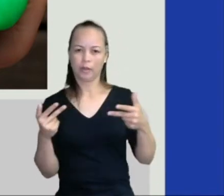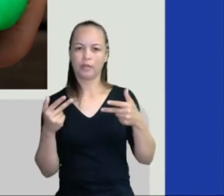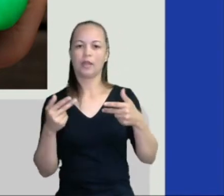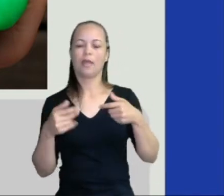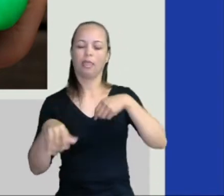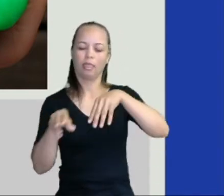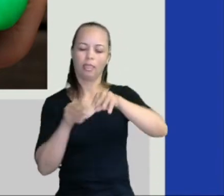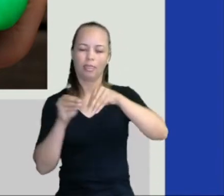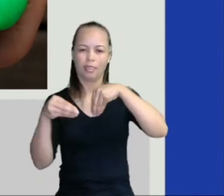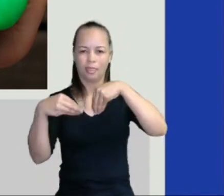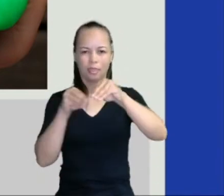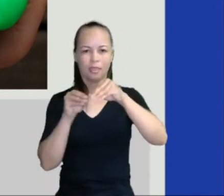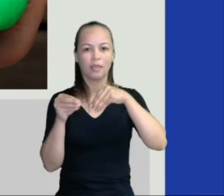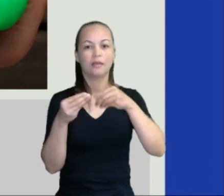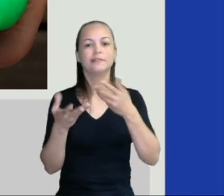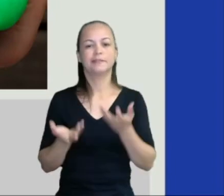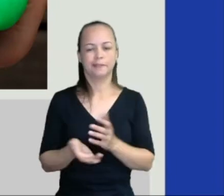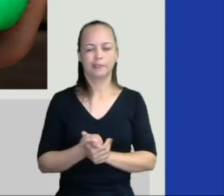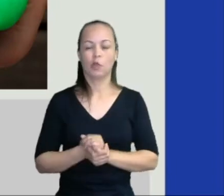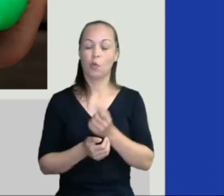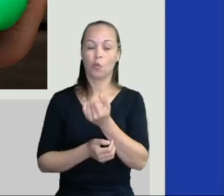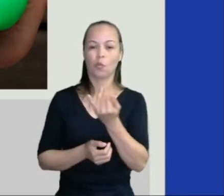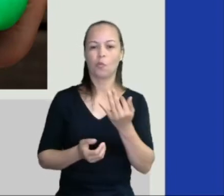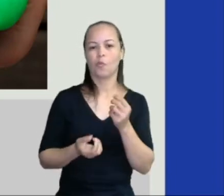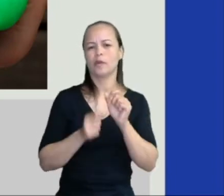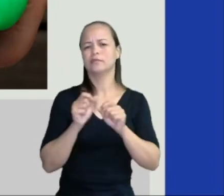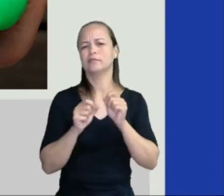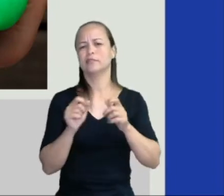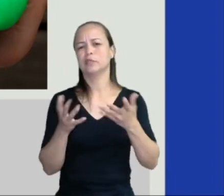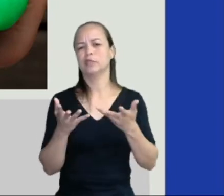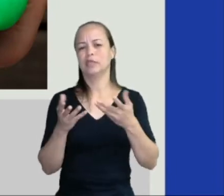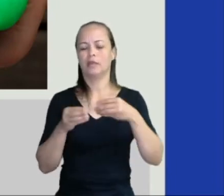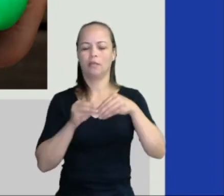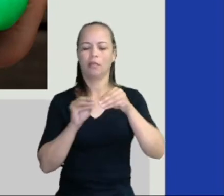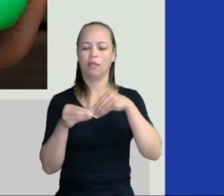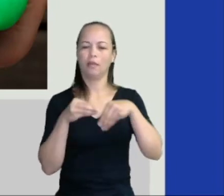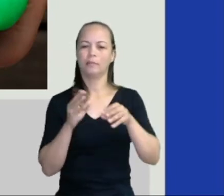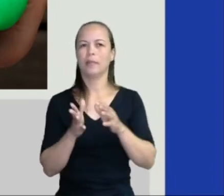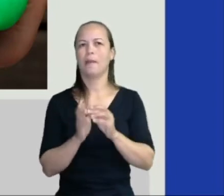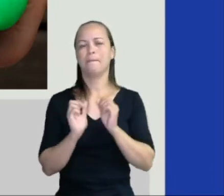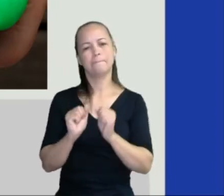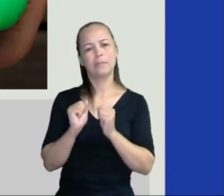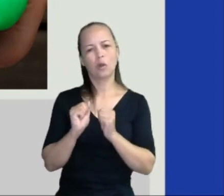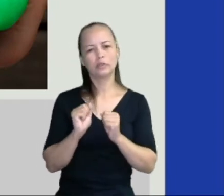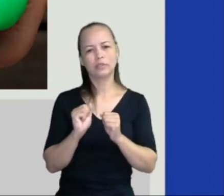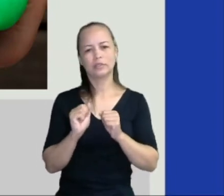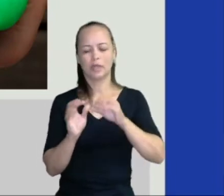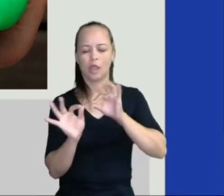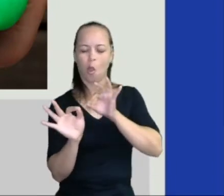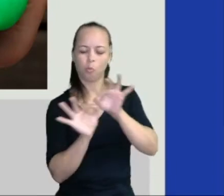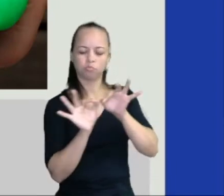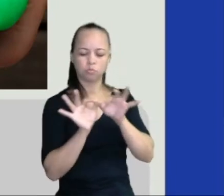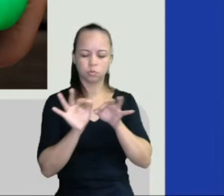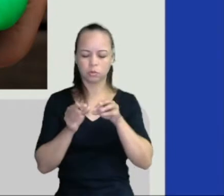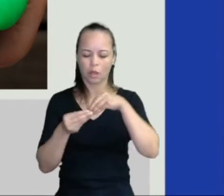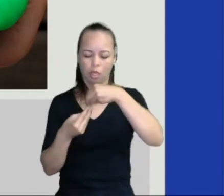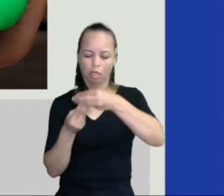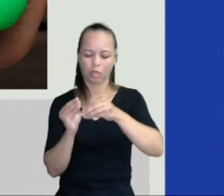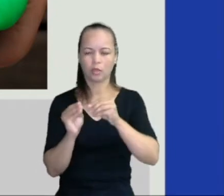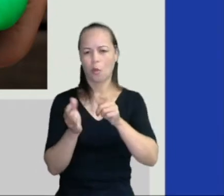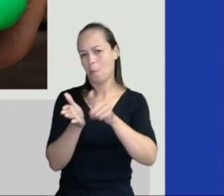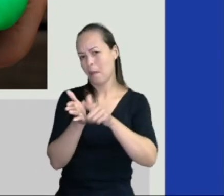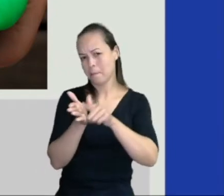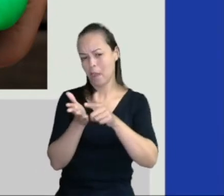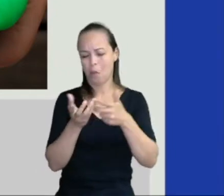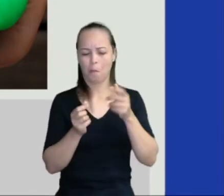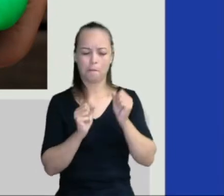a flexibilidade, tá? O quanto que aquele material ali é flexível, pode ser moldado. Uma folha de papel você